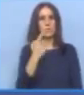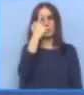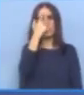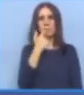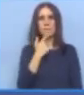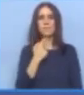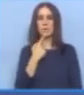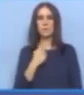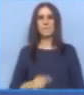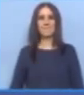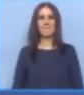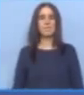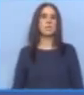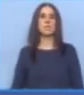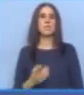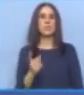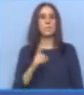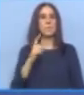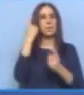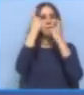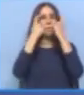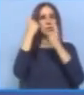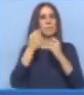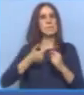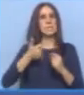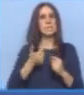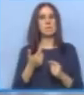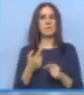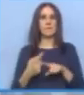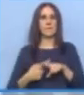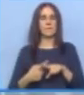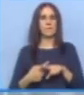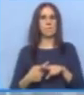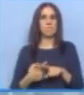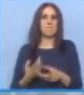muito. Que inspirou já muitas reflexões, mas interessa talvez